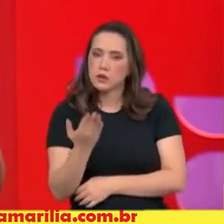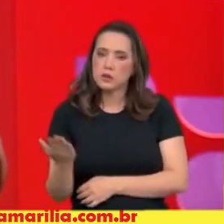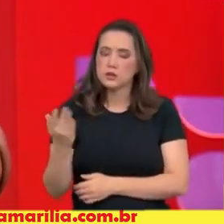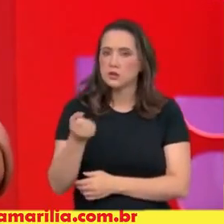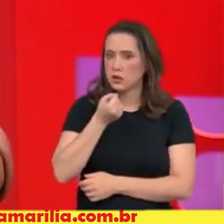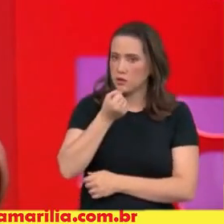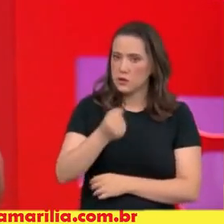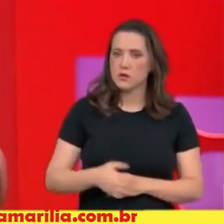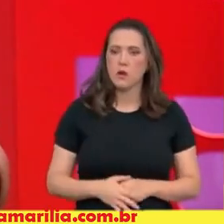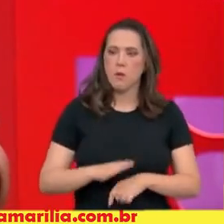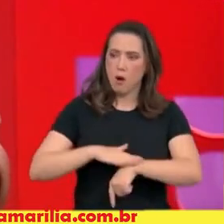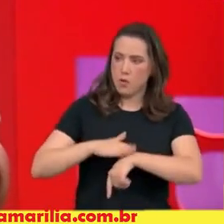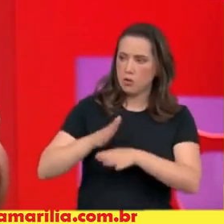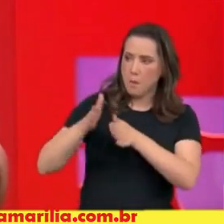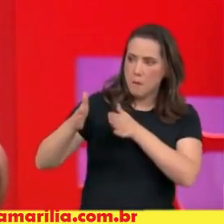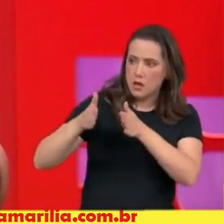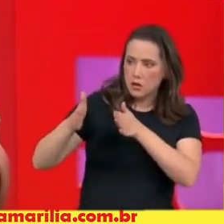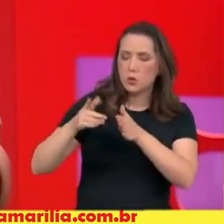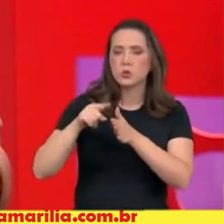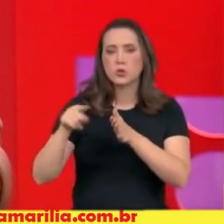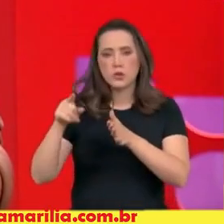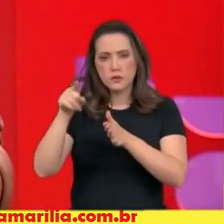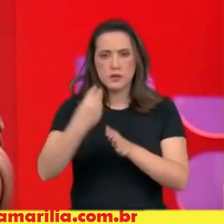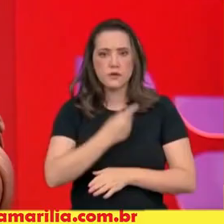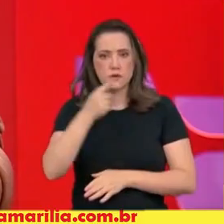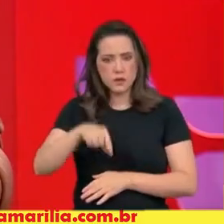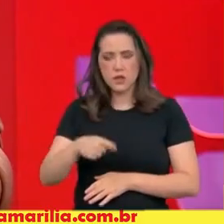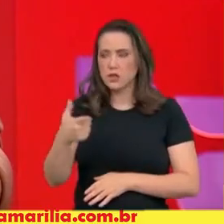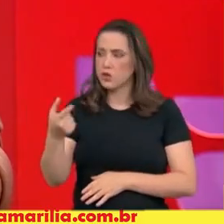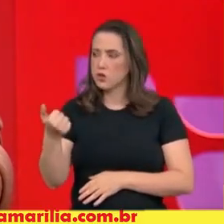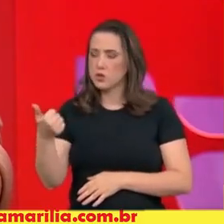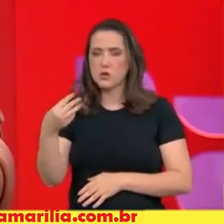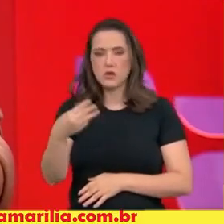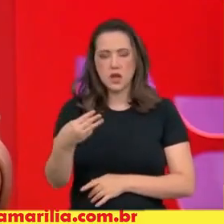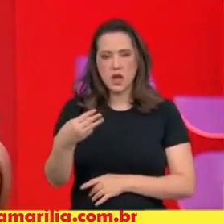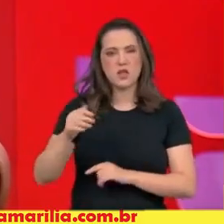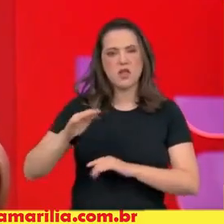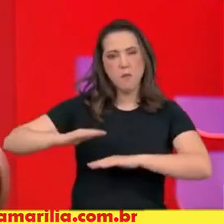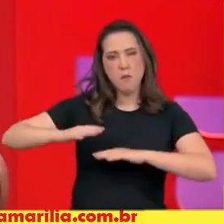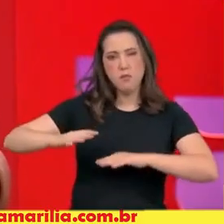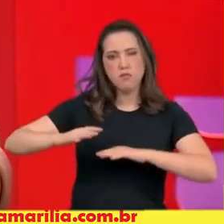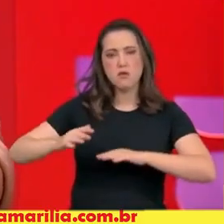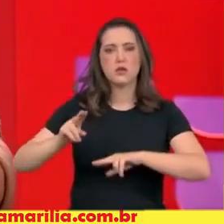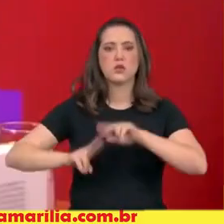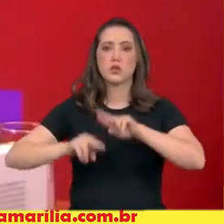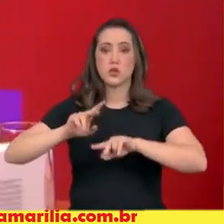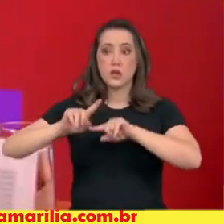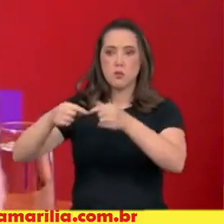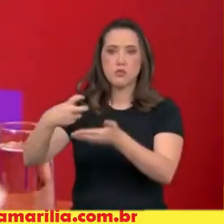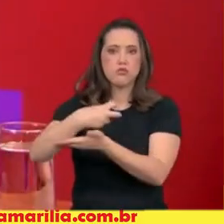você morou no Brasil, né? Esse período de 2013, aí, que a gente teve as manifestações de junho e desembocou lá no impeachment da